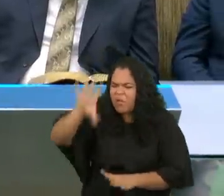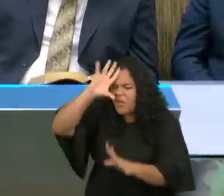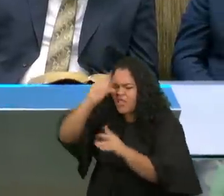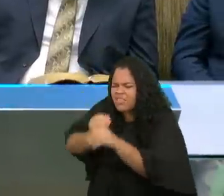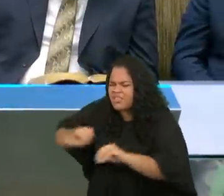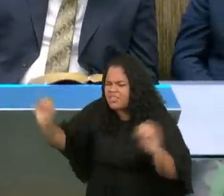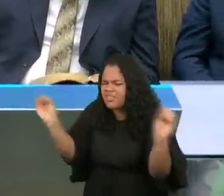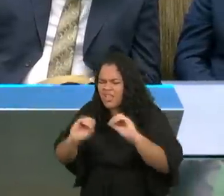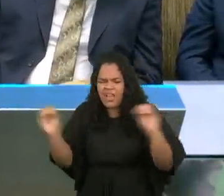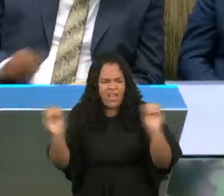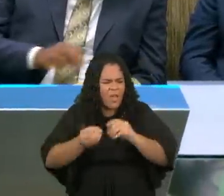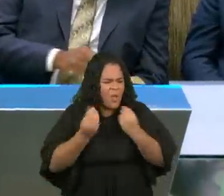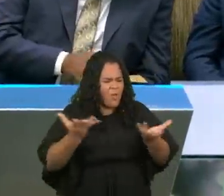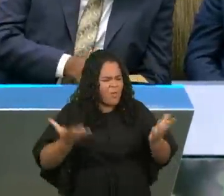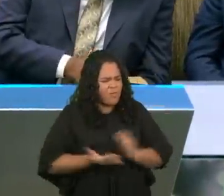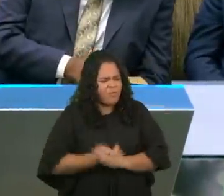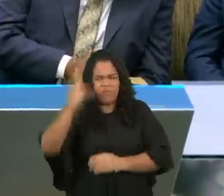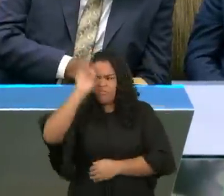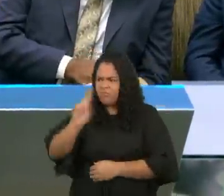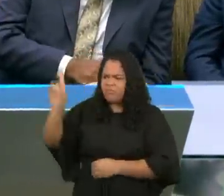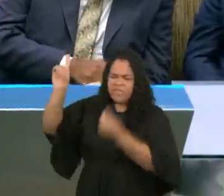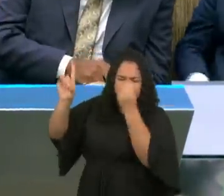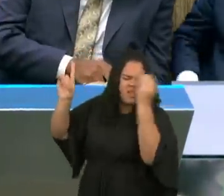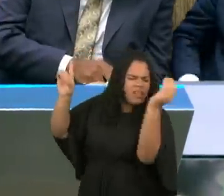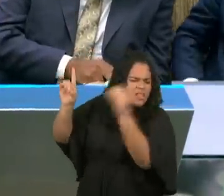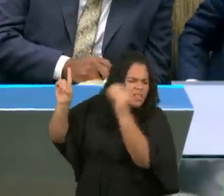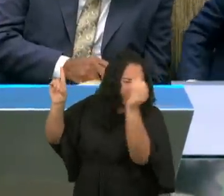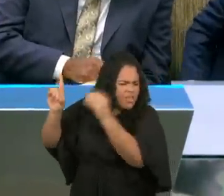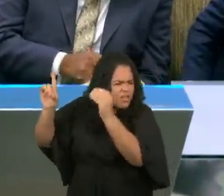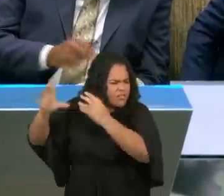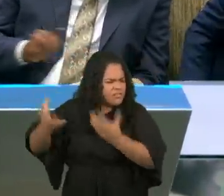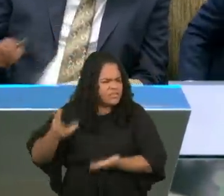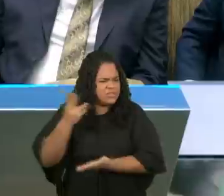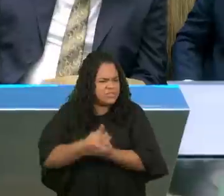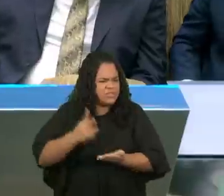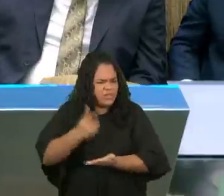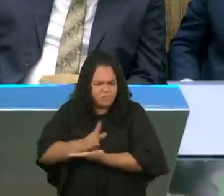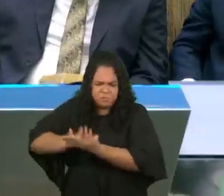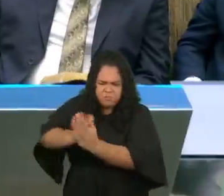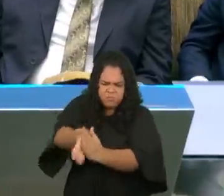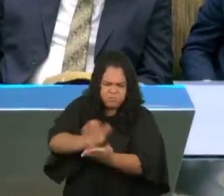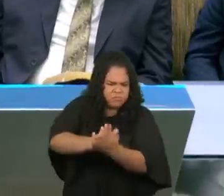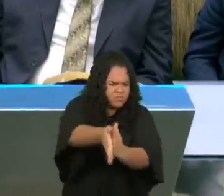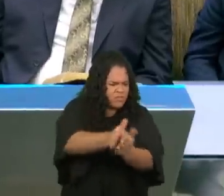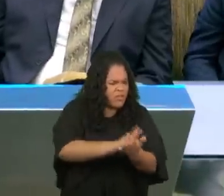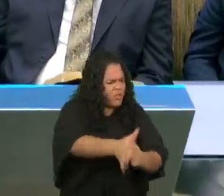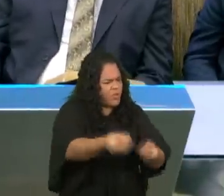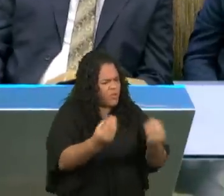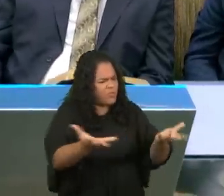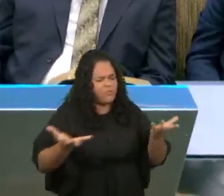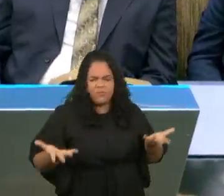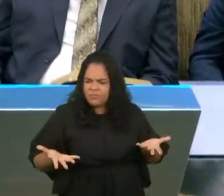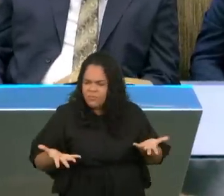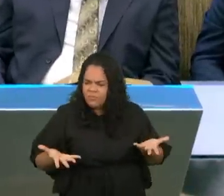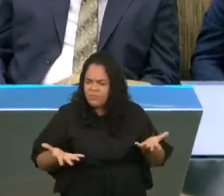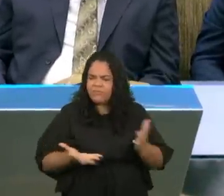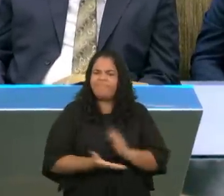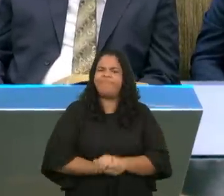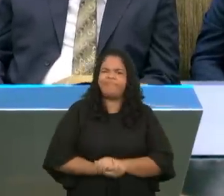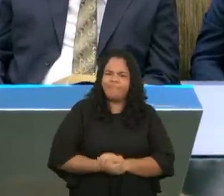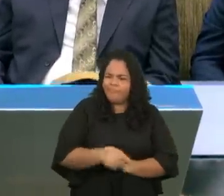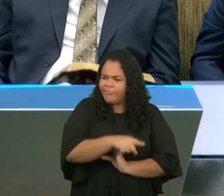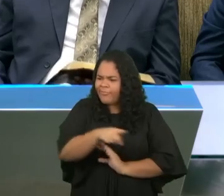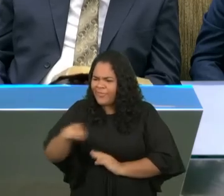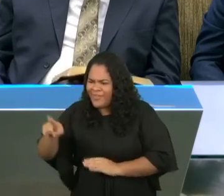iniquidades, que comem o meu povo como se comesse pão? Está vendo a batalha da fé? eles não invocaram a quem? A